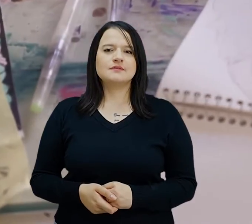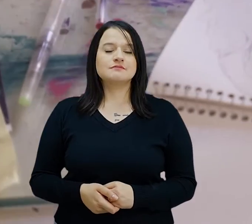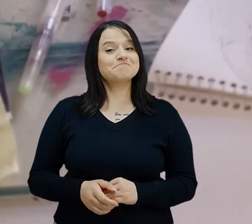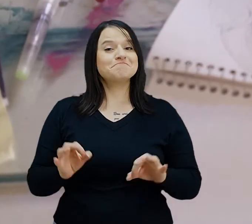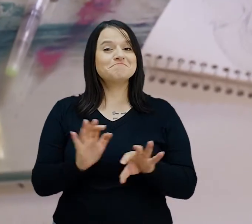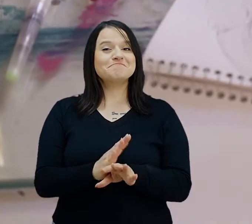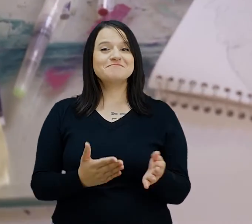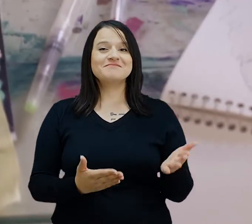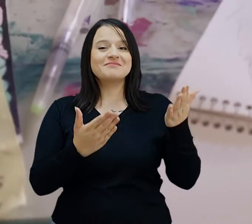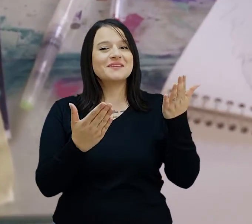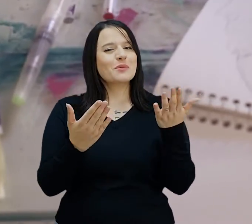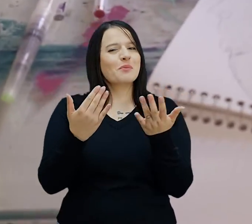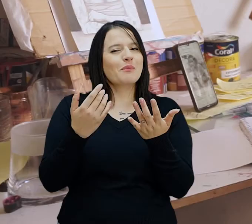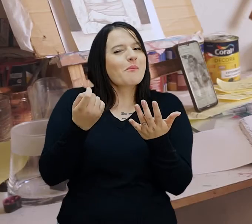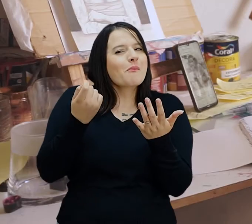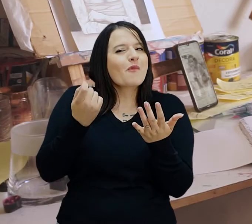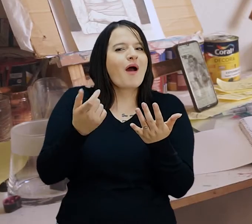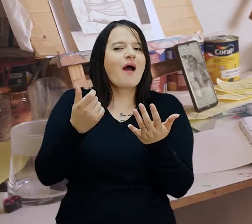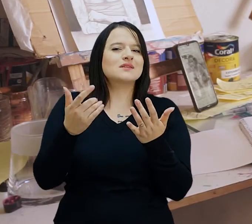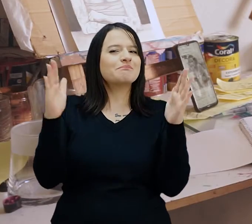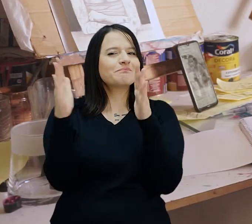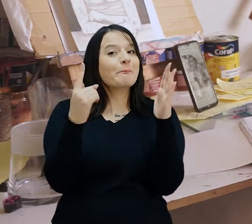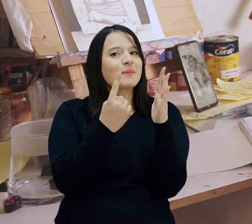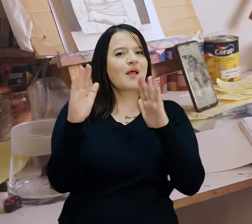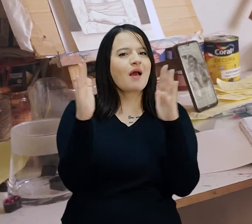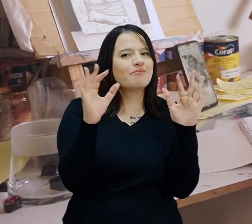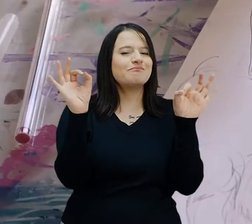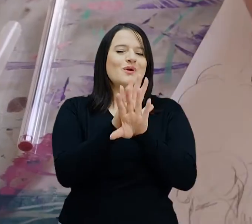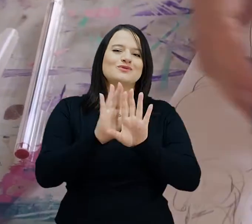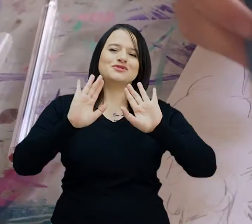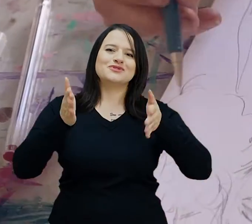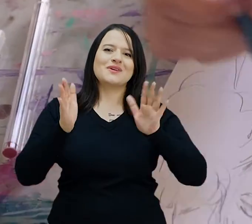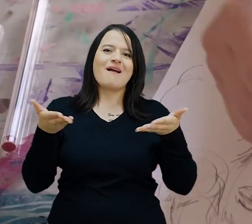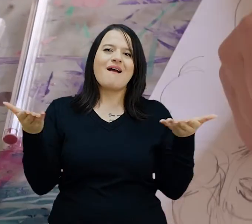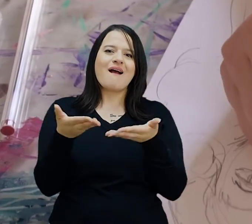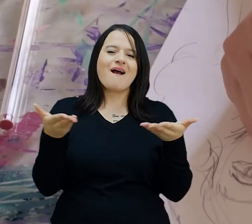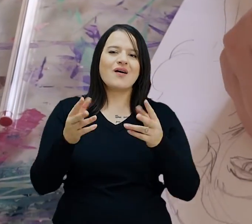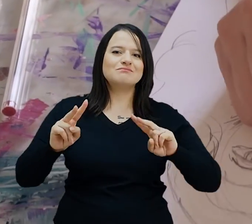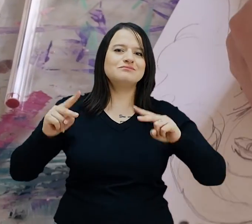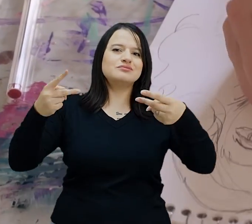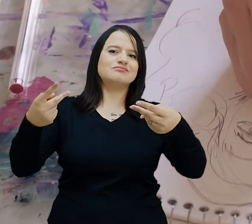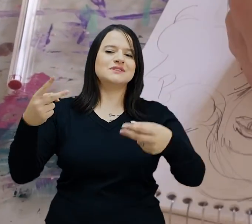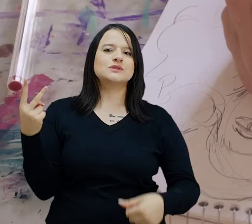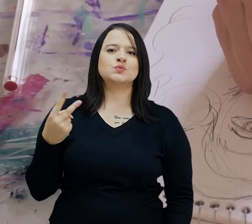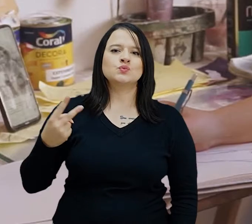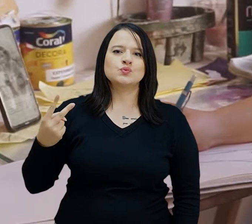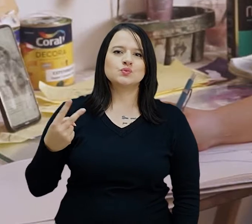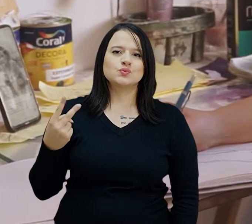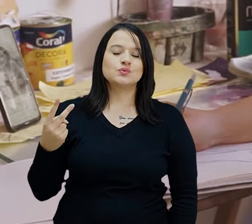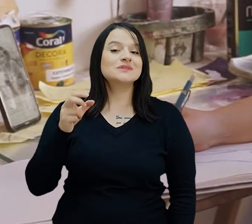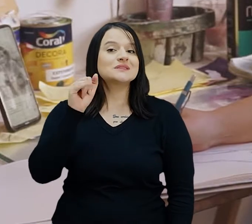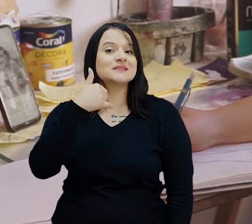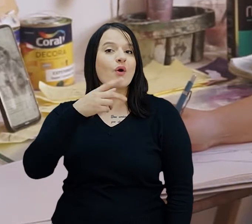Pronto, tá? Meio que a primeira fase tá feita. Aí aqui, tipo, se